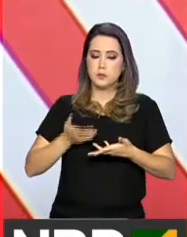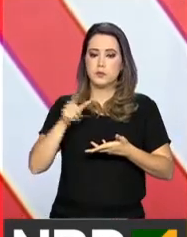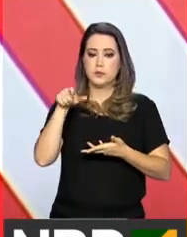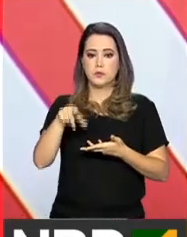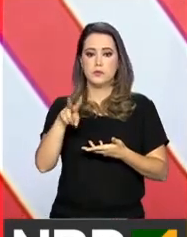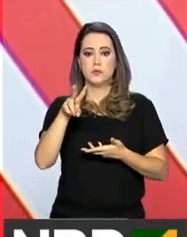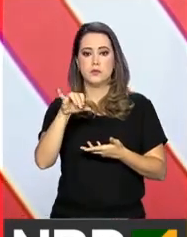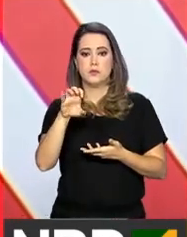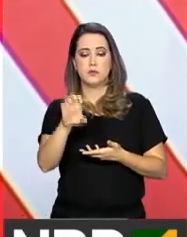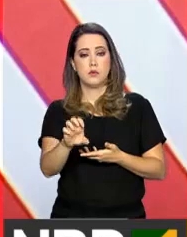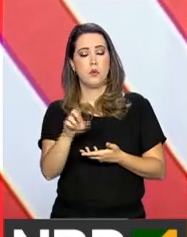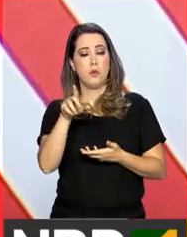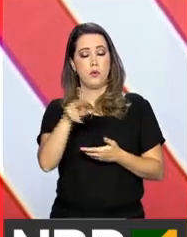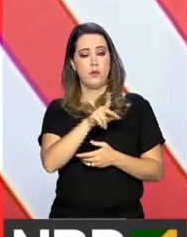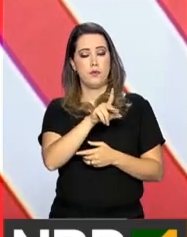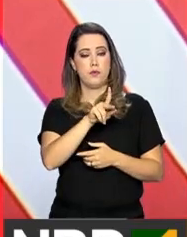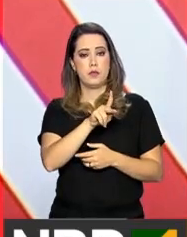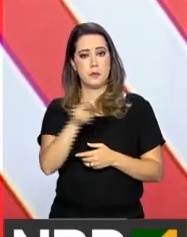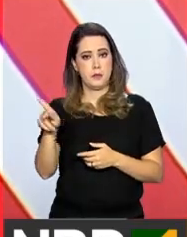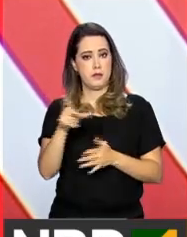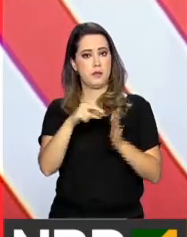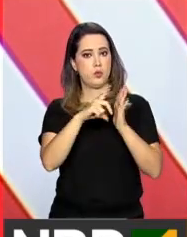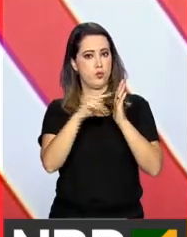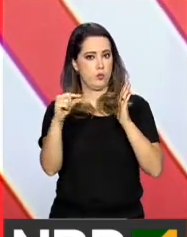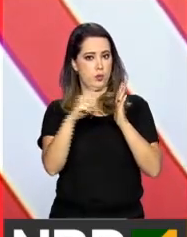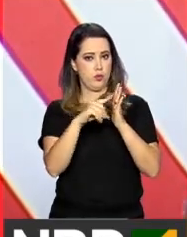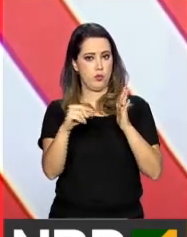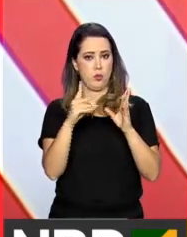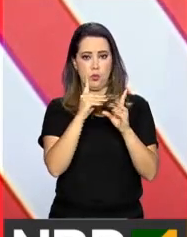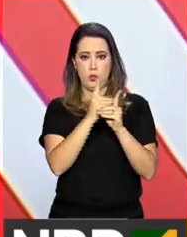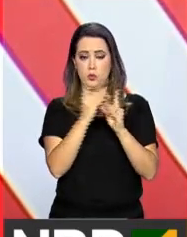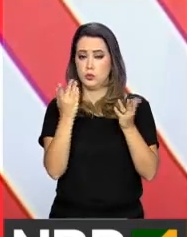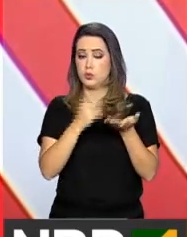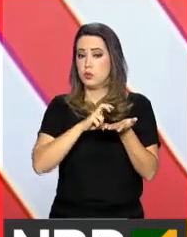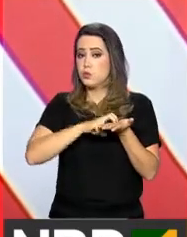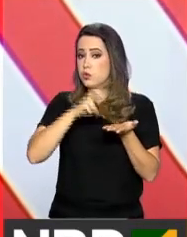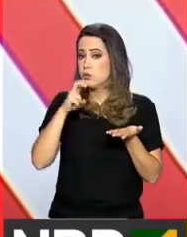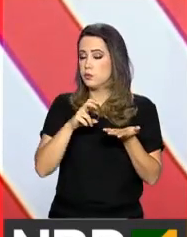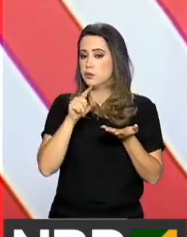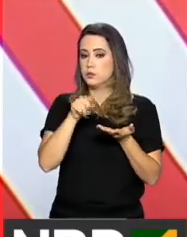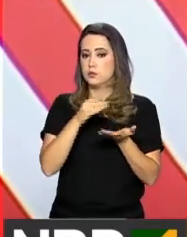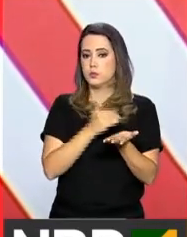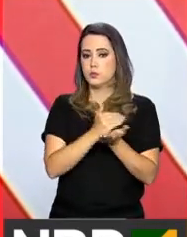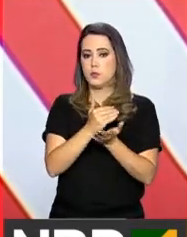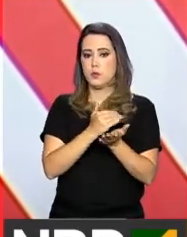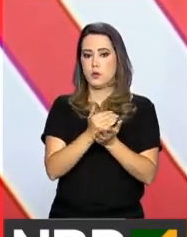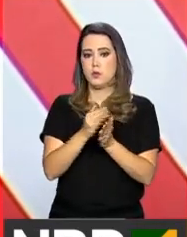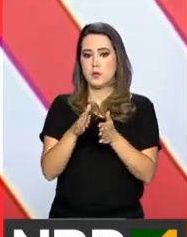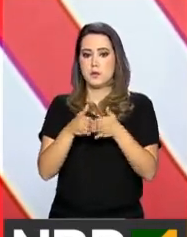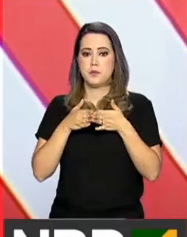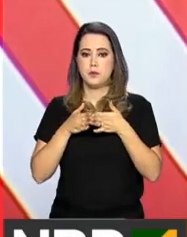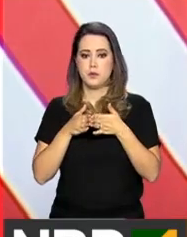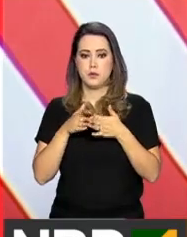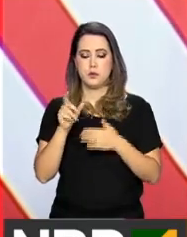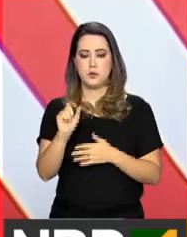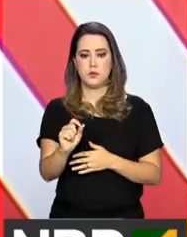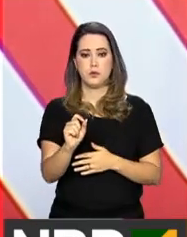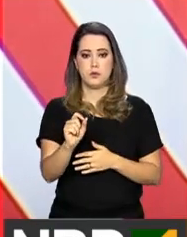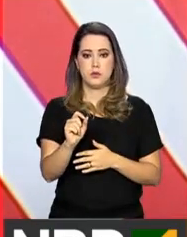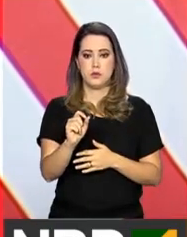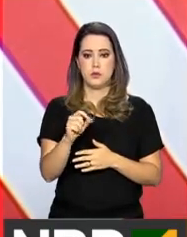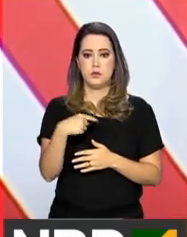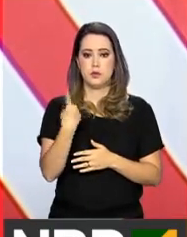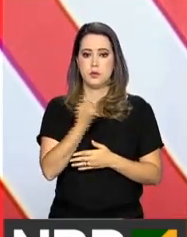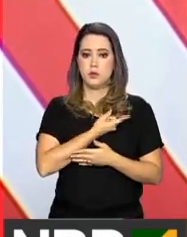o vice-presidente no Palácio Planalto esta manhã, inicialmente até pedi que